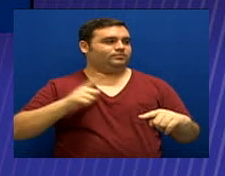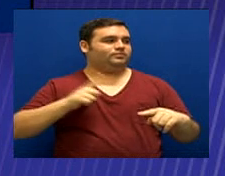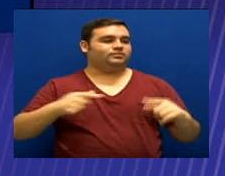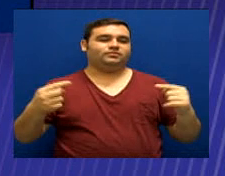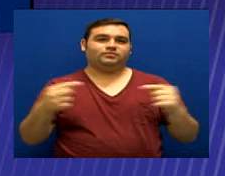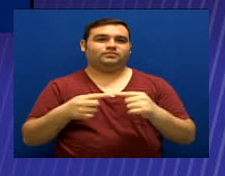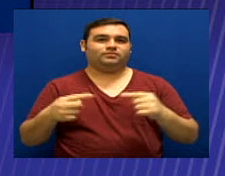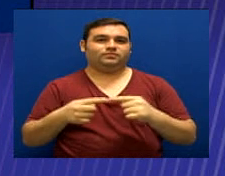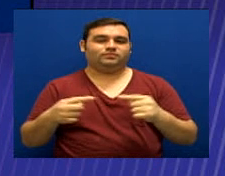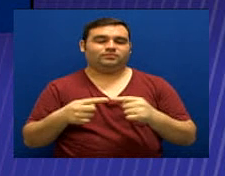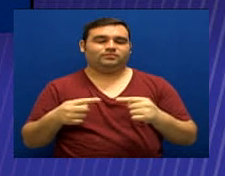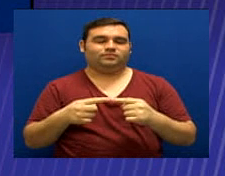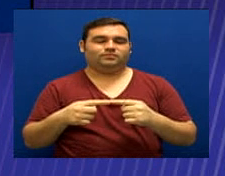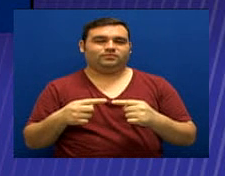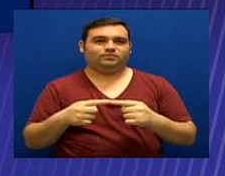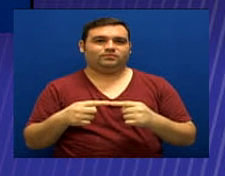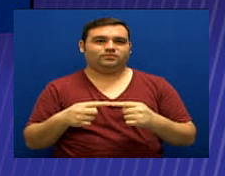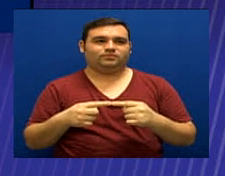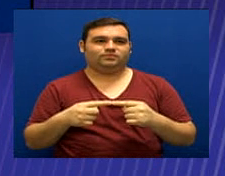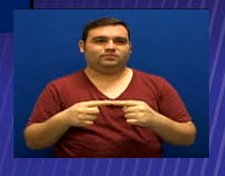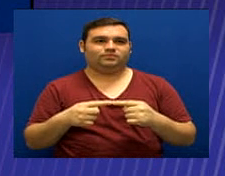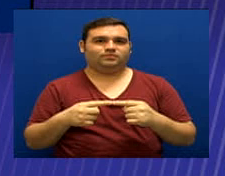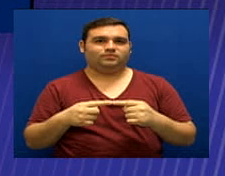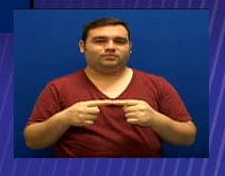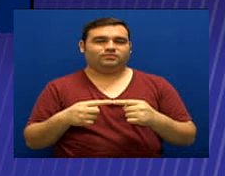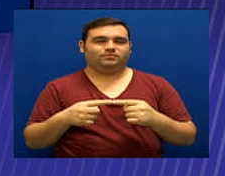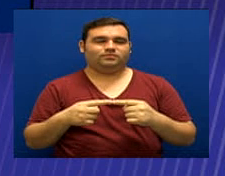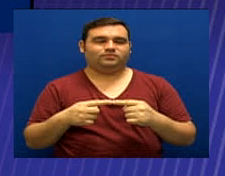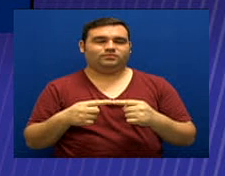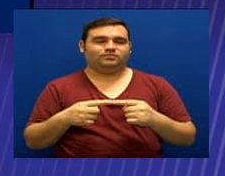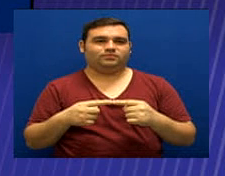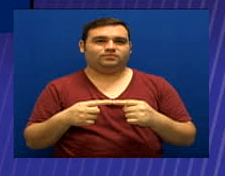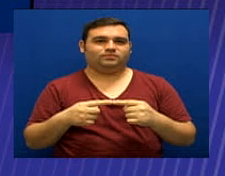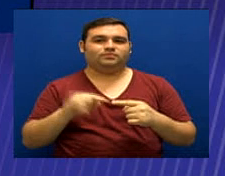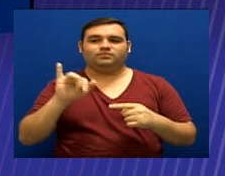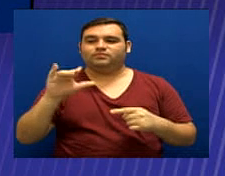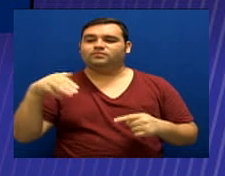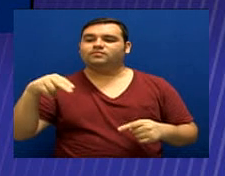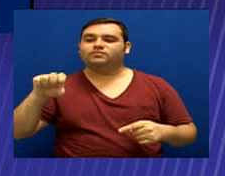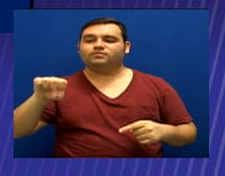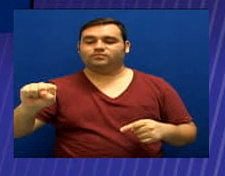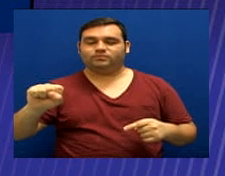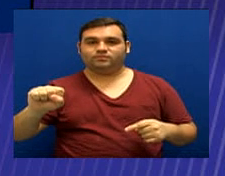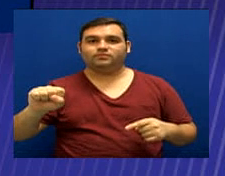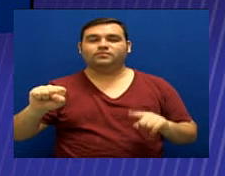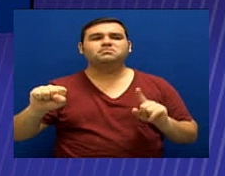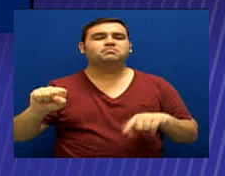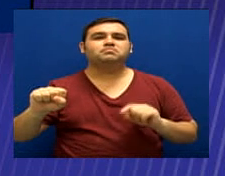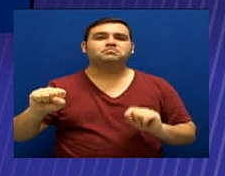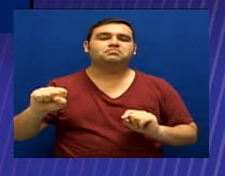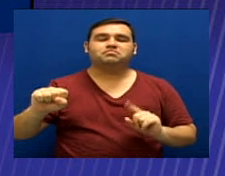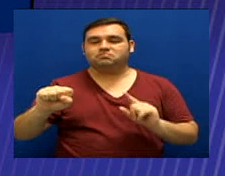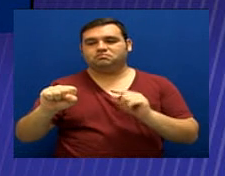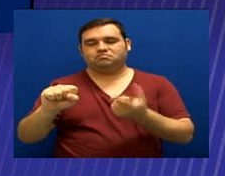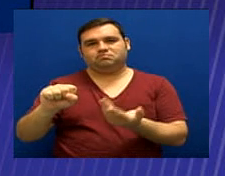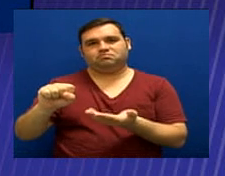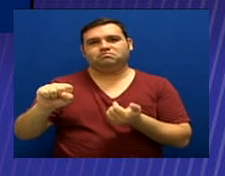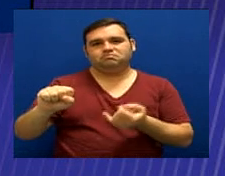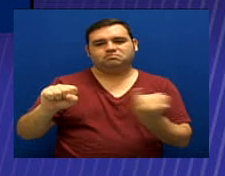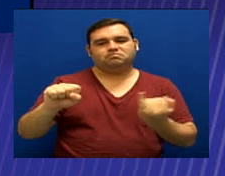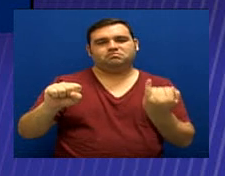questão do da do icms né é uma fonte